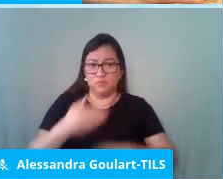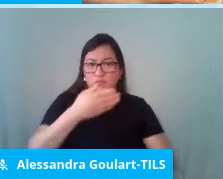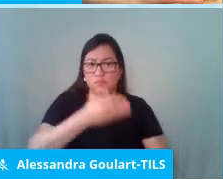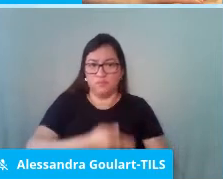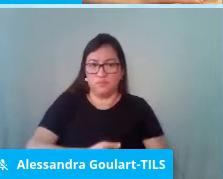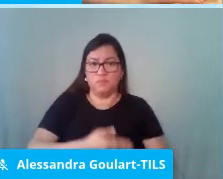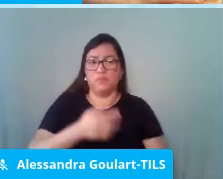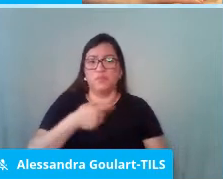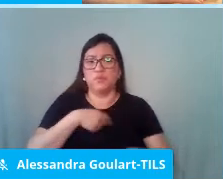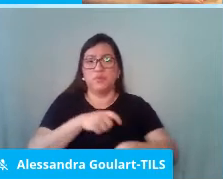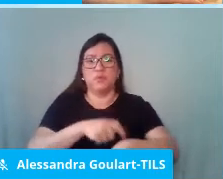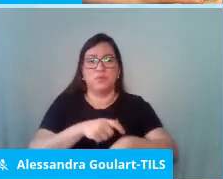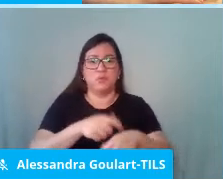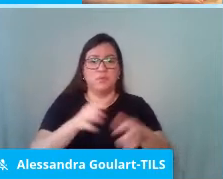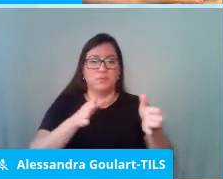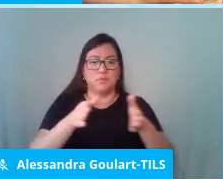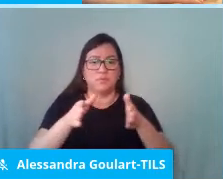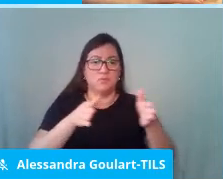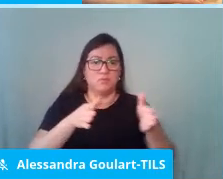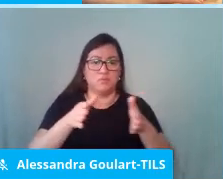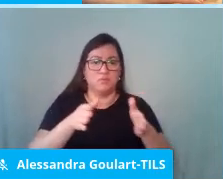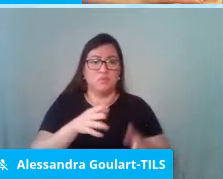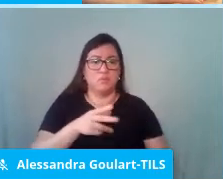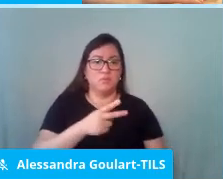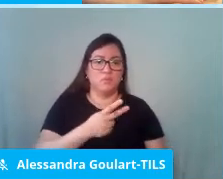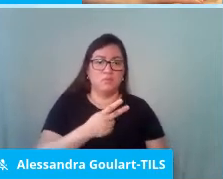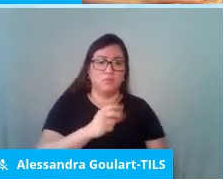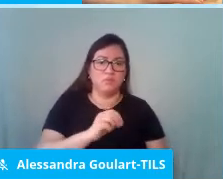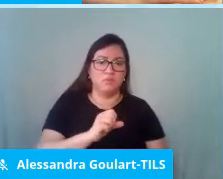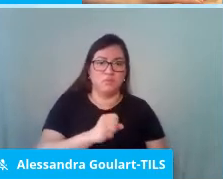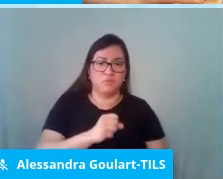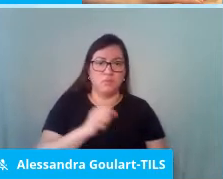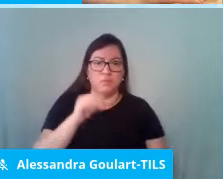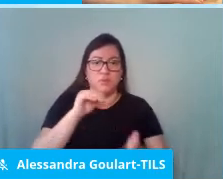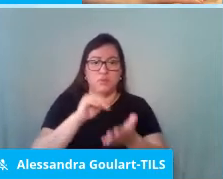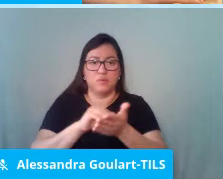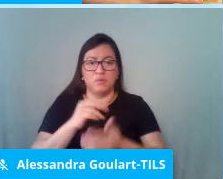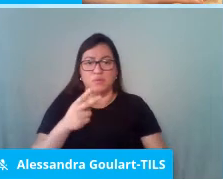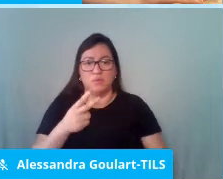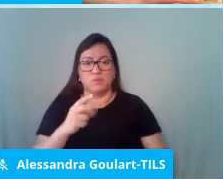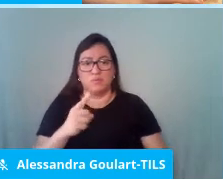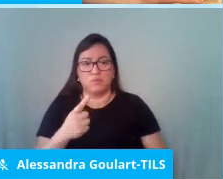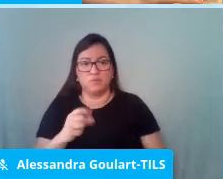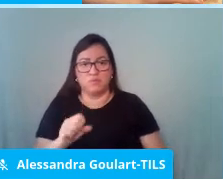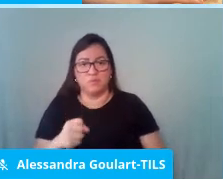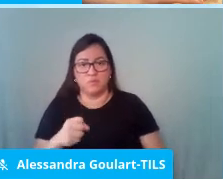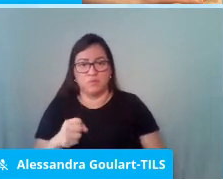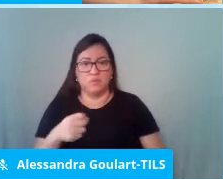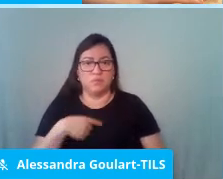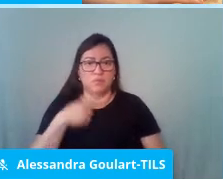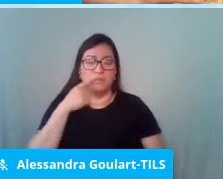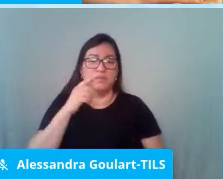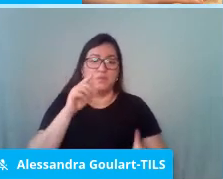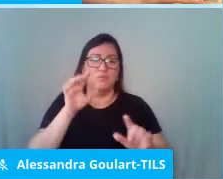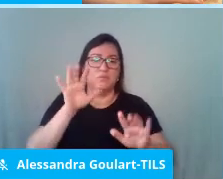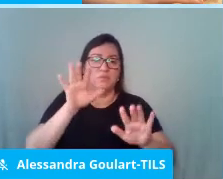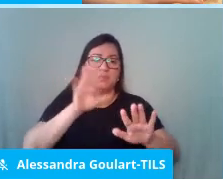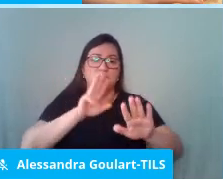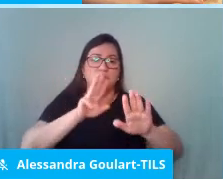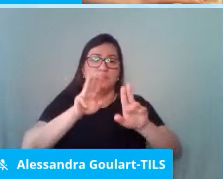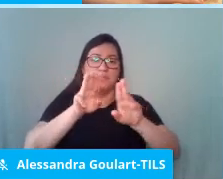2008 a 2018 e uma foto com o mapa do Brasil, né, e suas